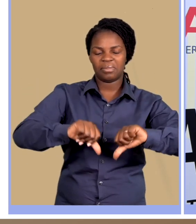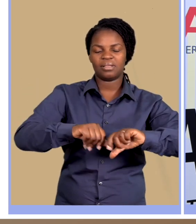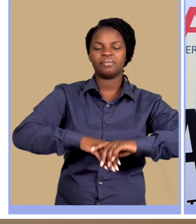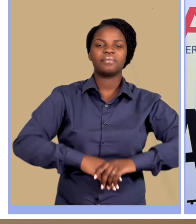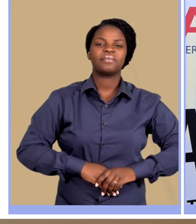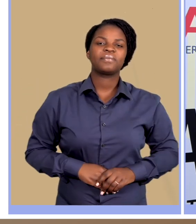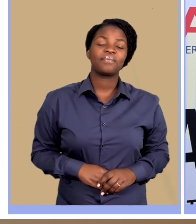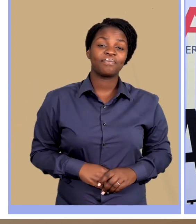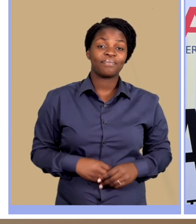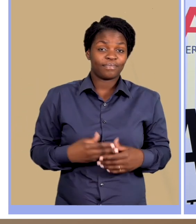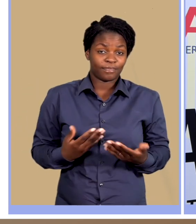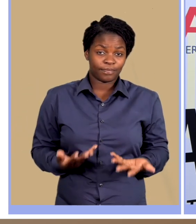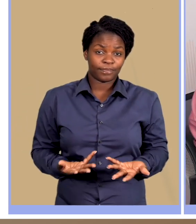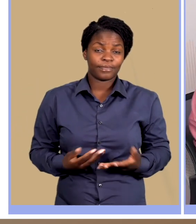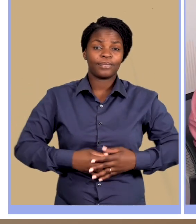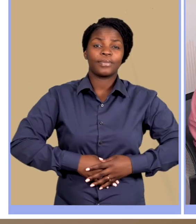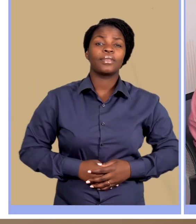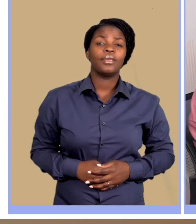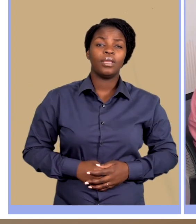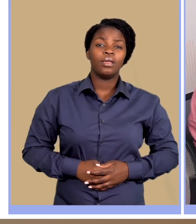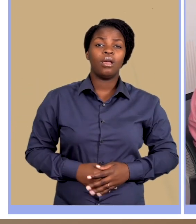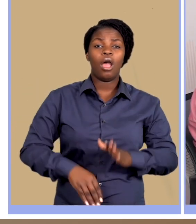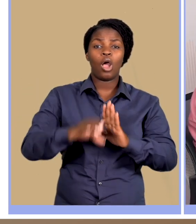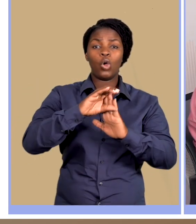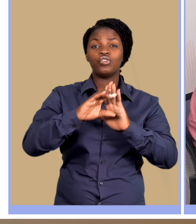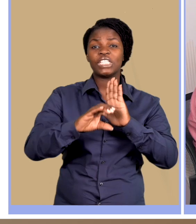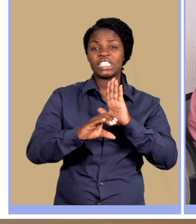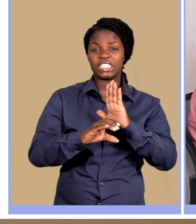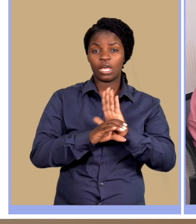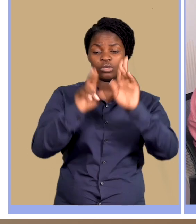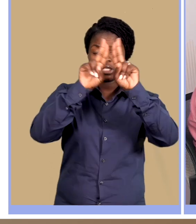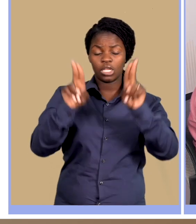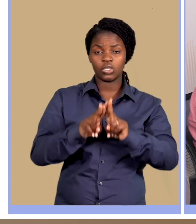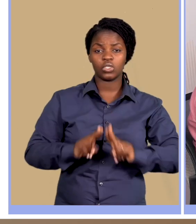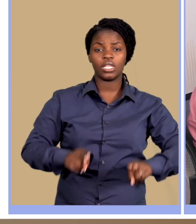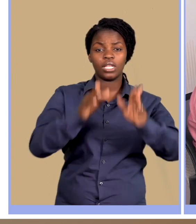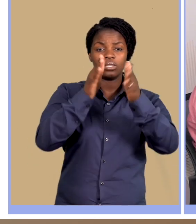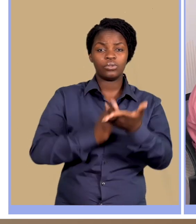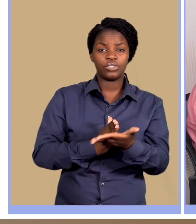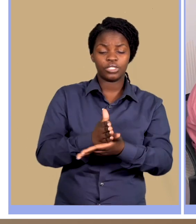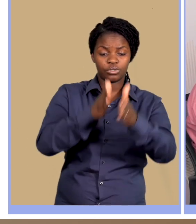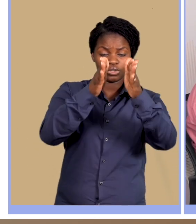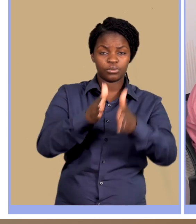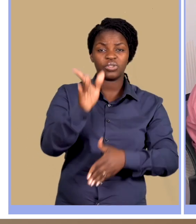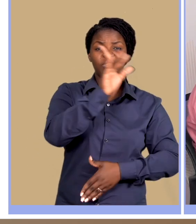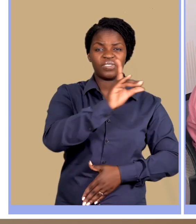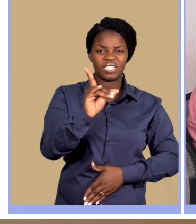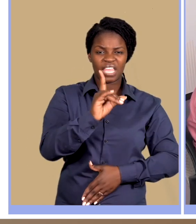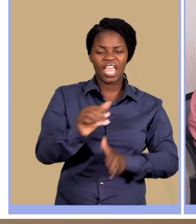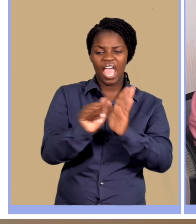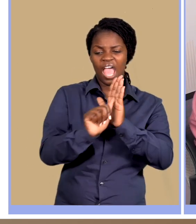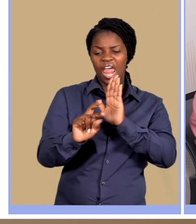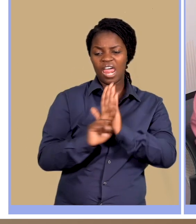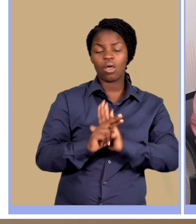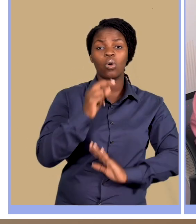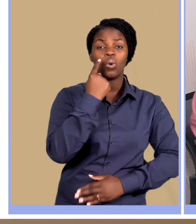com os outros países. Razão pela qual a Convenção Internacional dos Direitos das Pessoas com Deficiência, no seu artigo